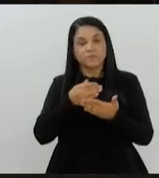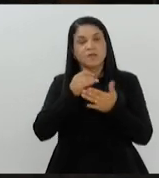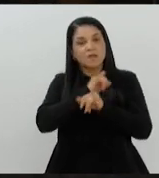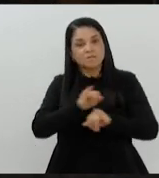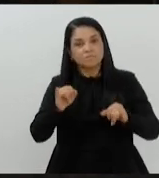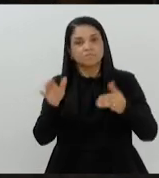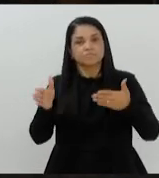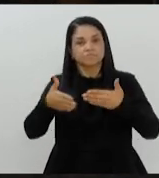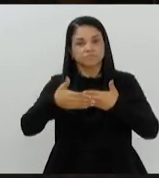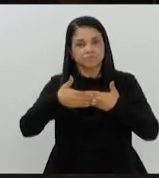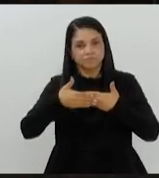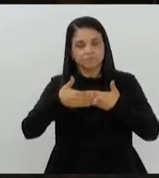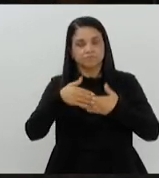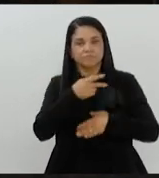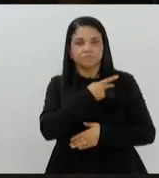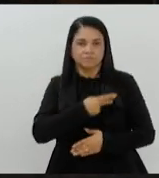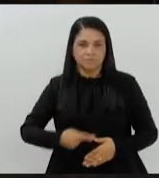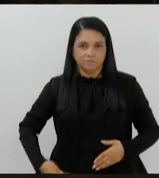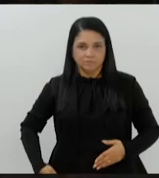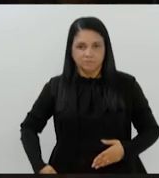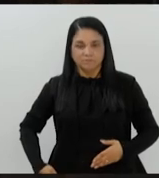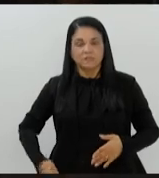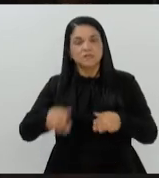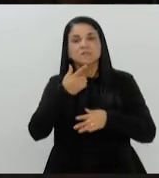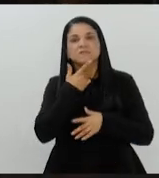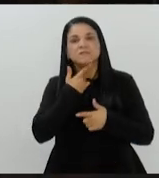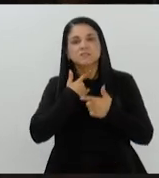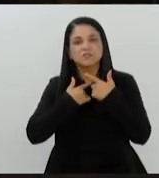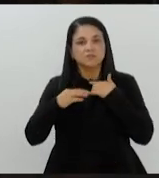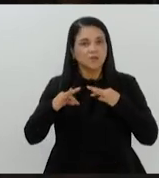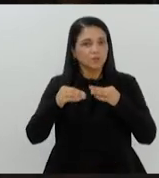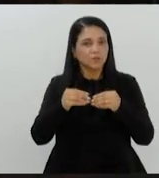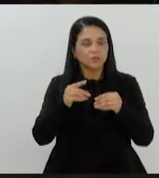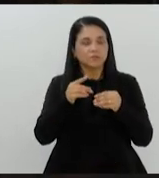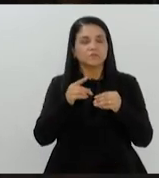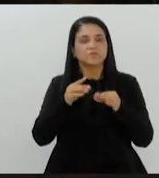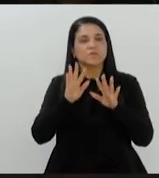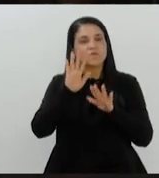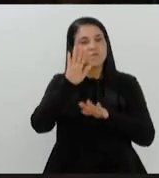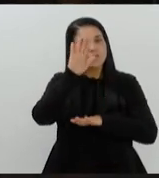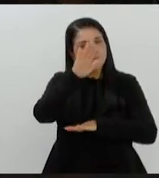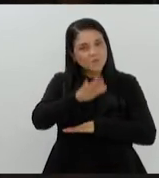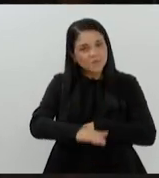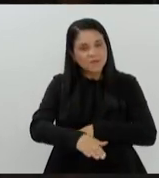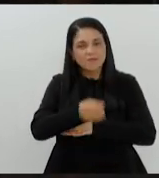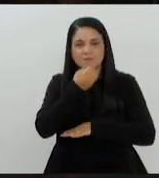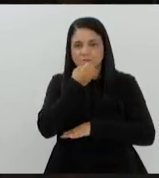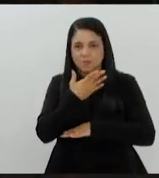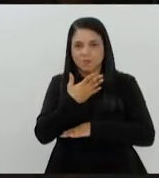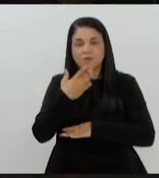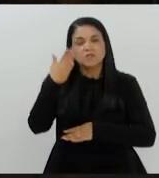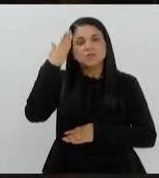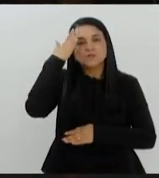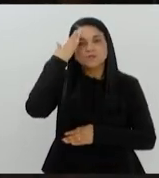declara encerrada a presente sessão, desejando a todos um ótimo final de tarde e sucesso aí.